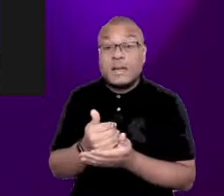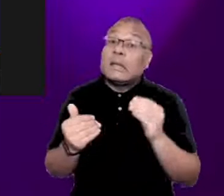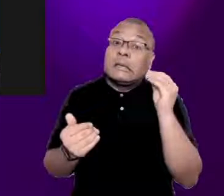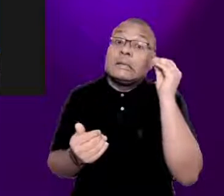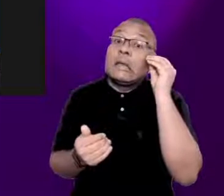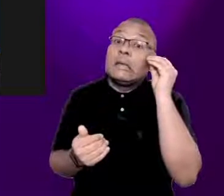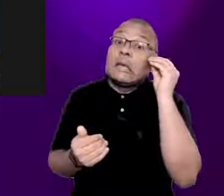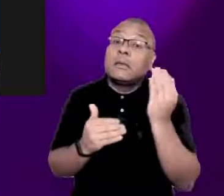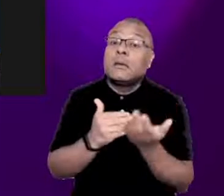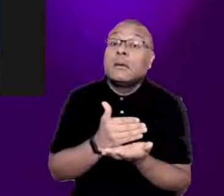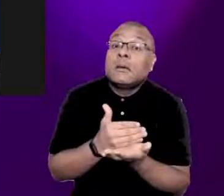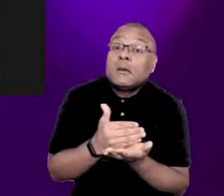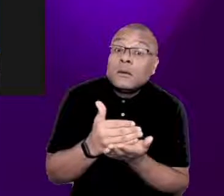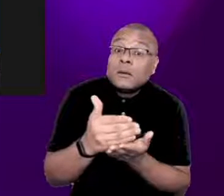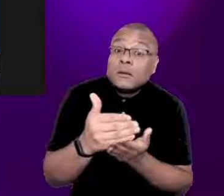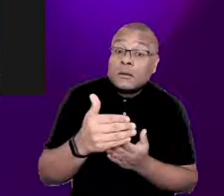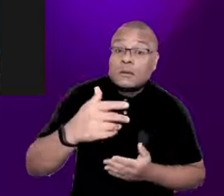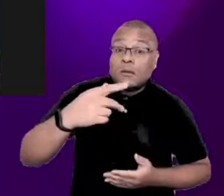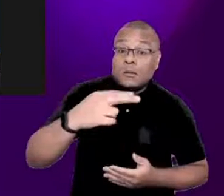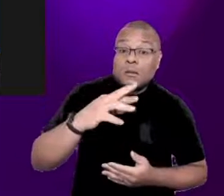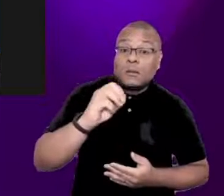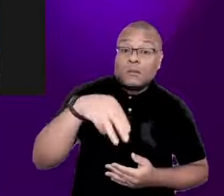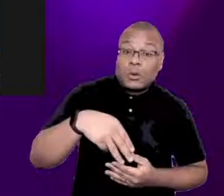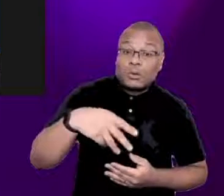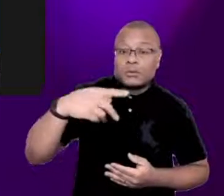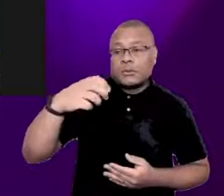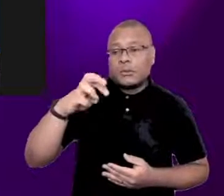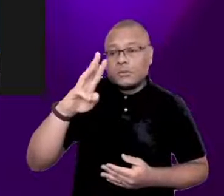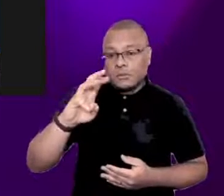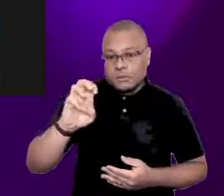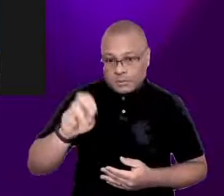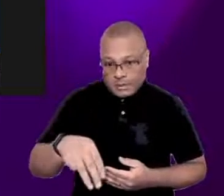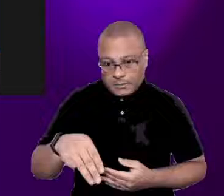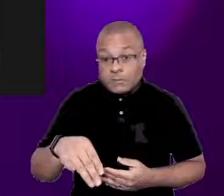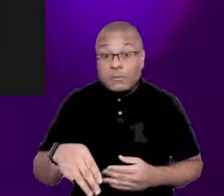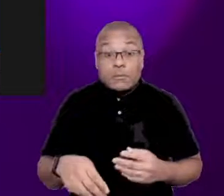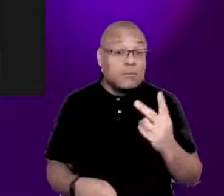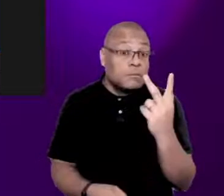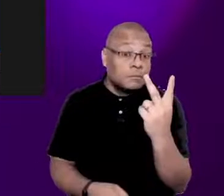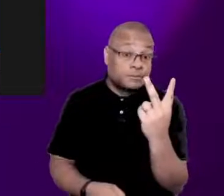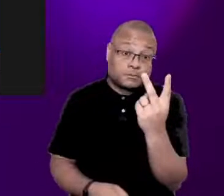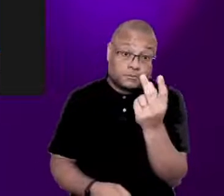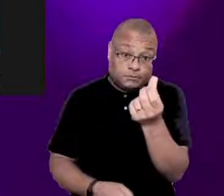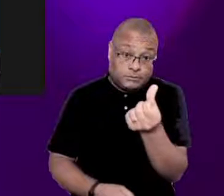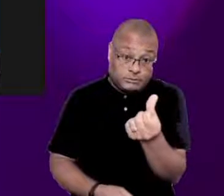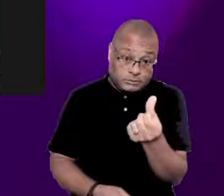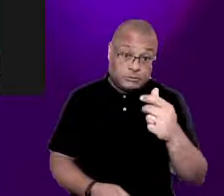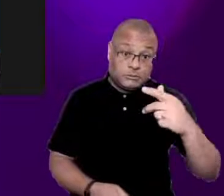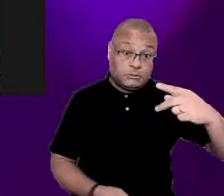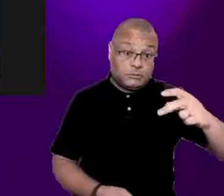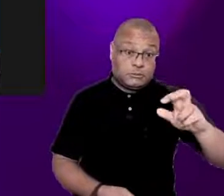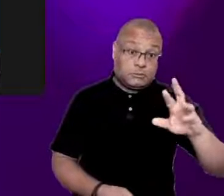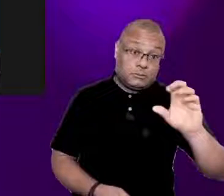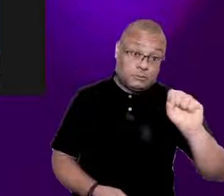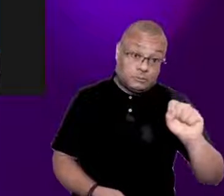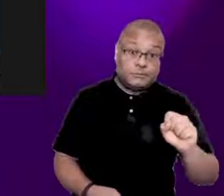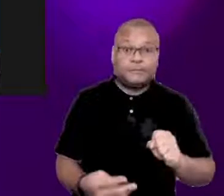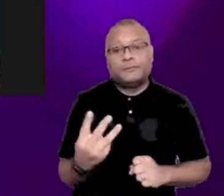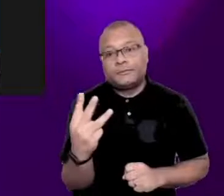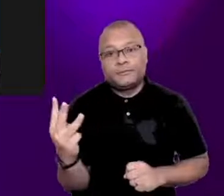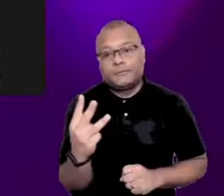para começar a coletar PROMs e PRAMs. 26% só coletam desfechos clínicos,